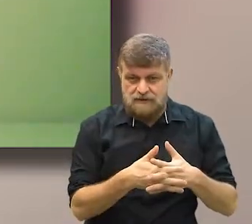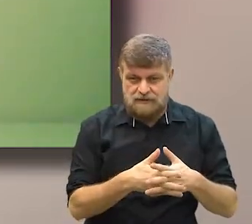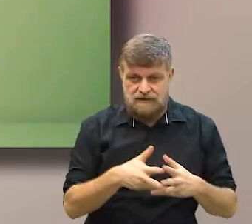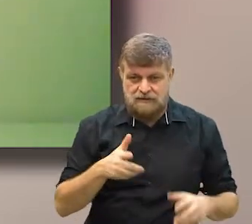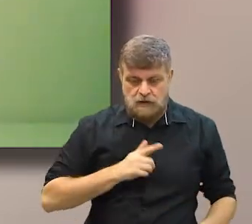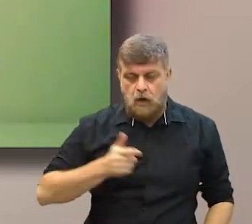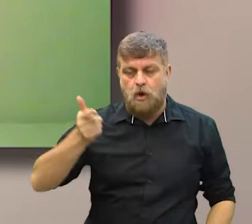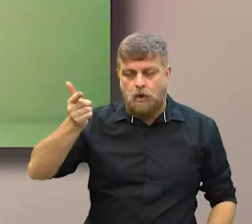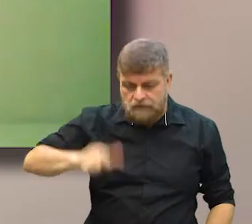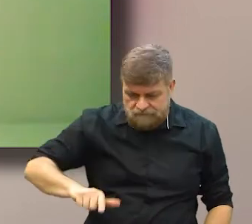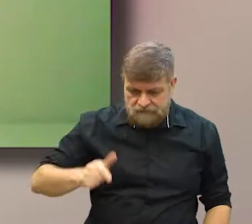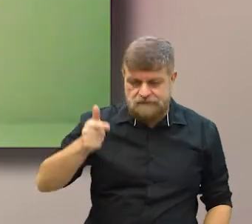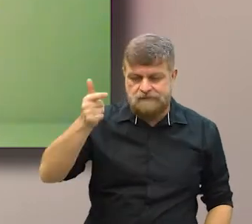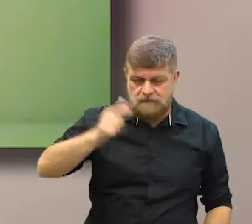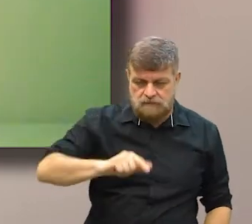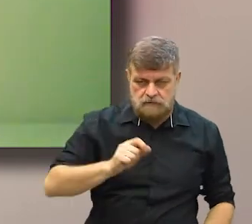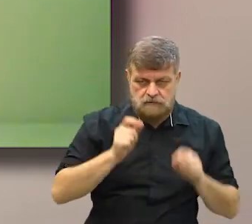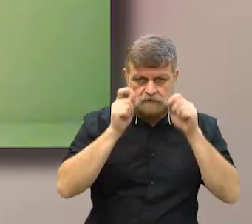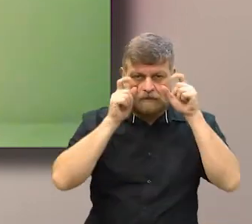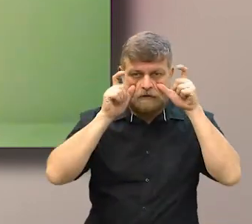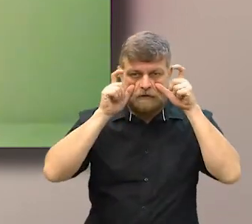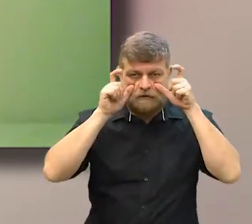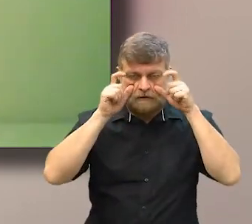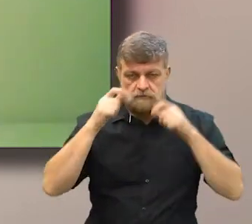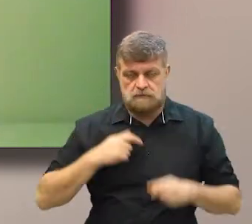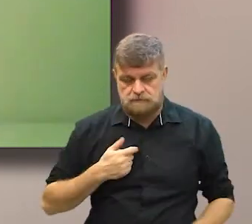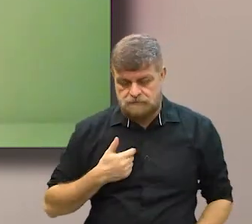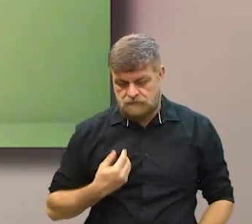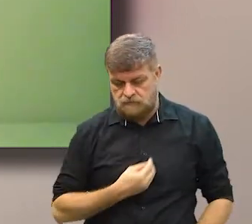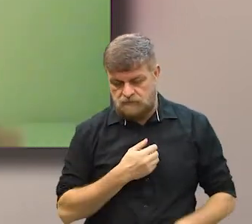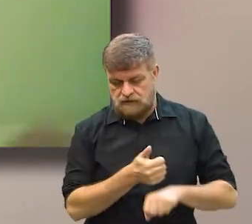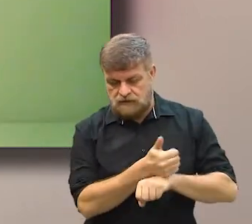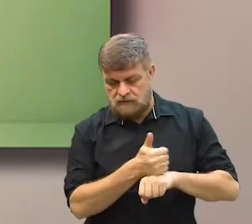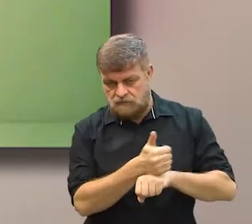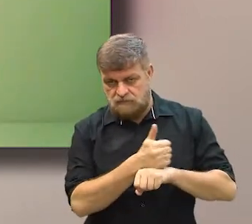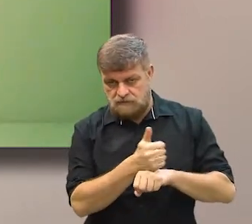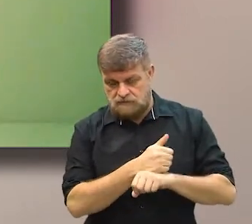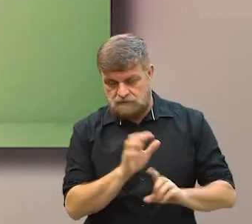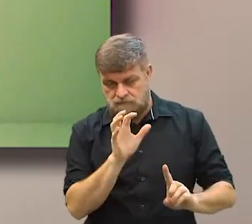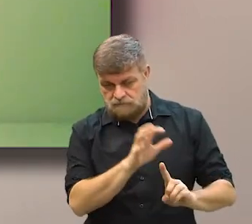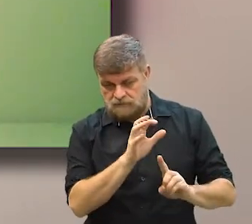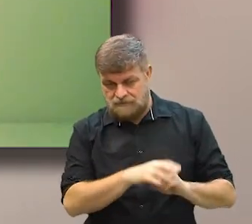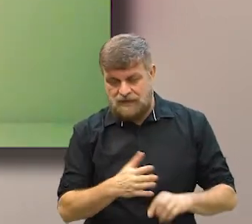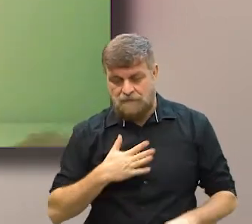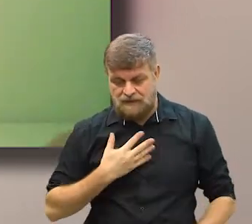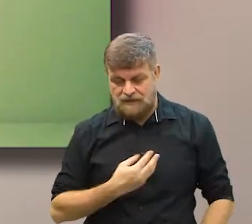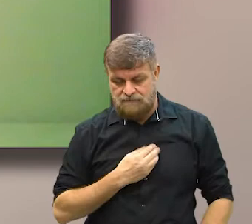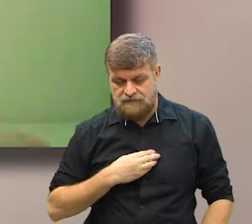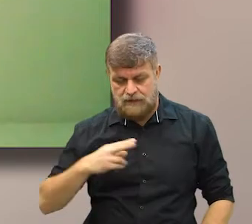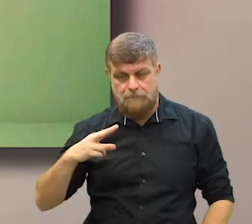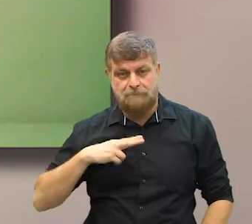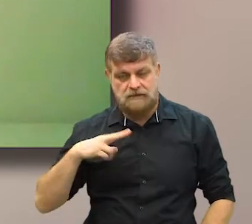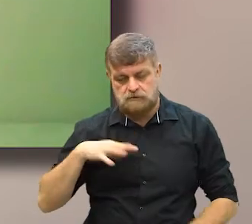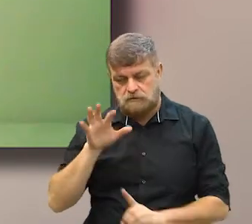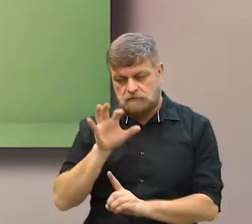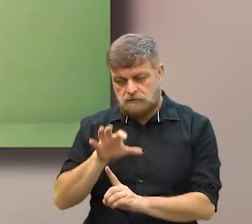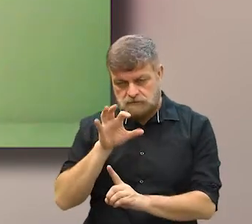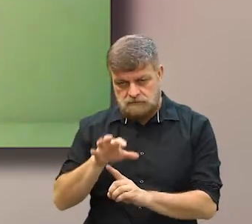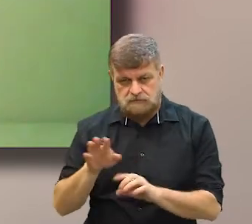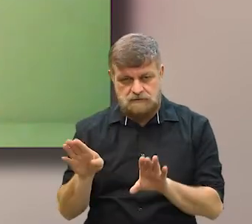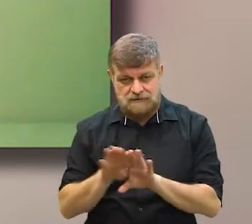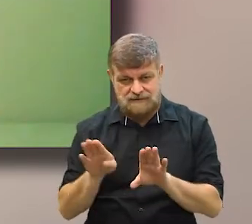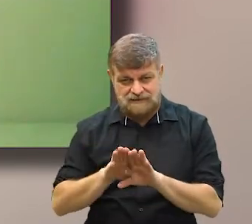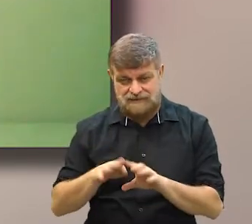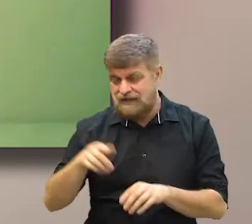vida. É uma sequência de eventos. Será que a vida profissional está sendo afetada? Será que a vida pessoal está sendo